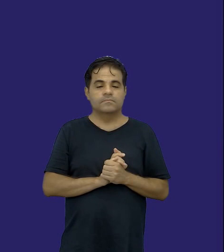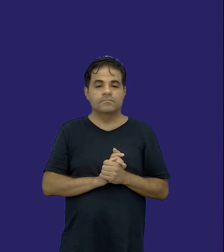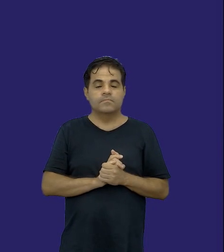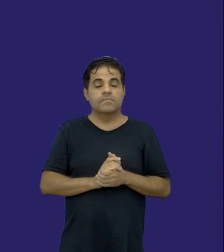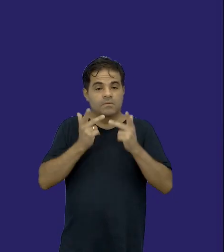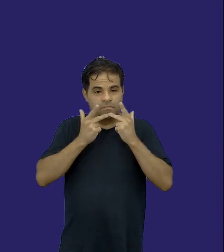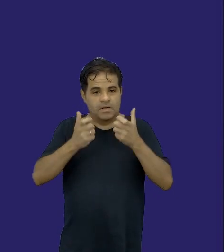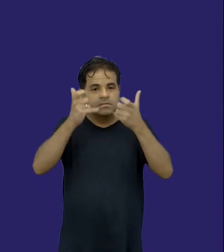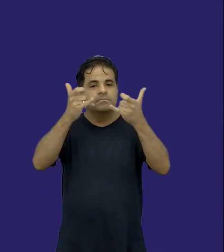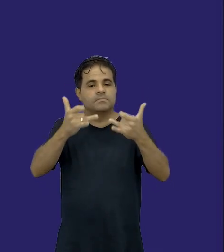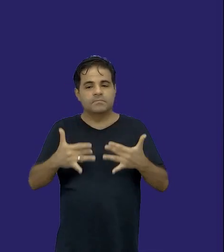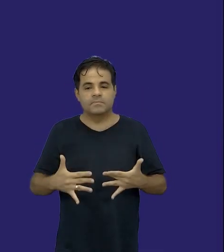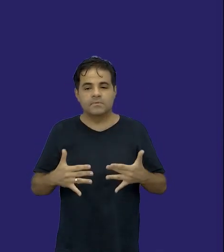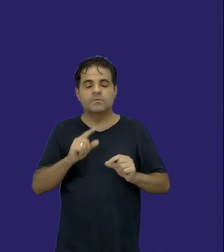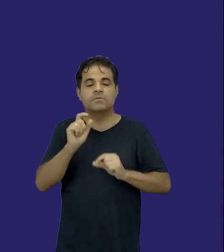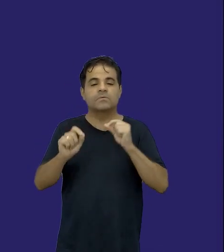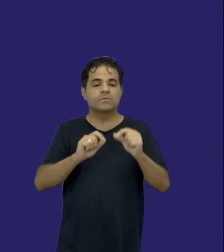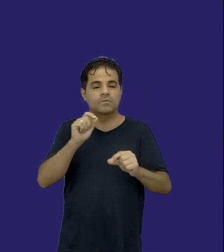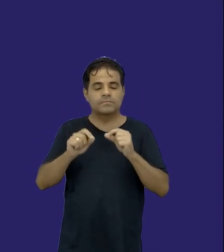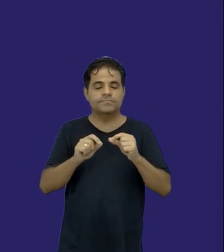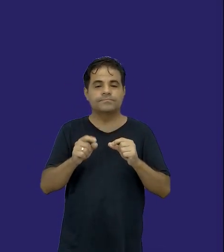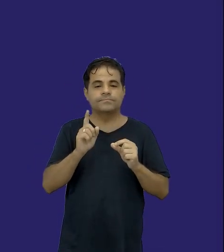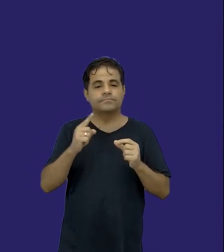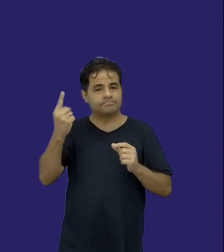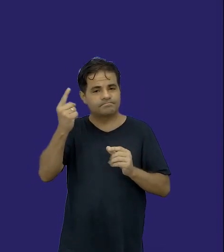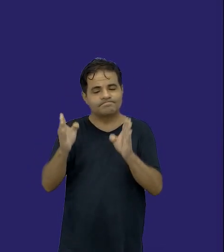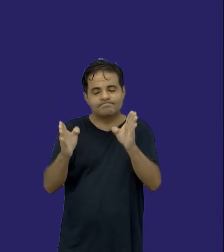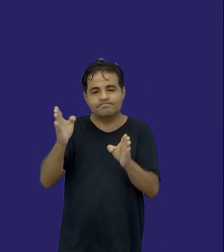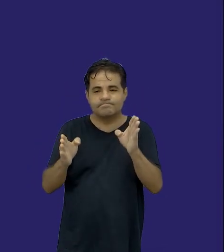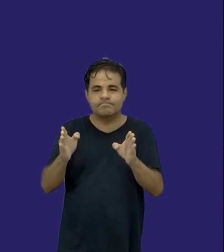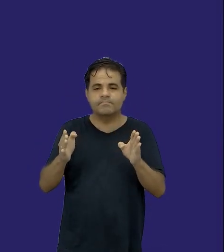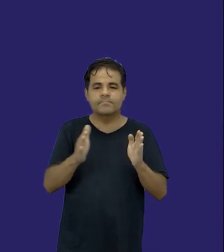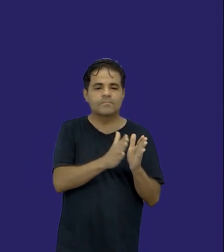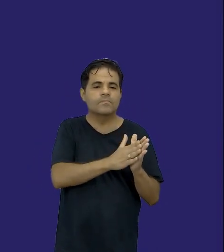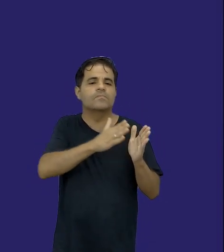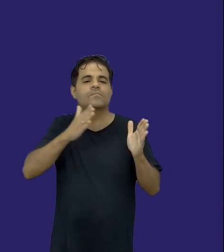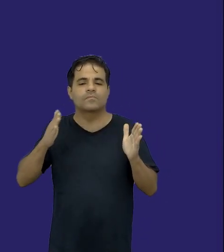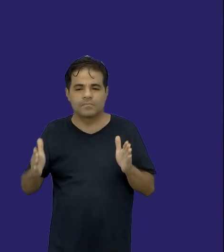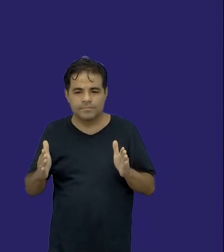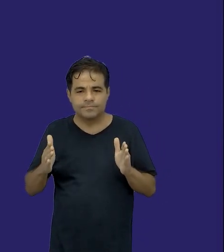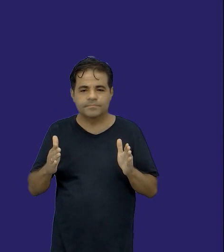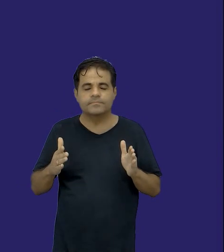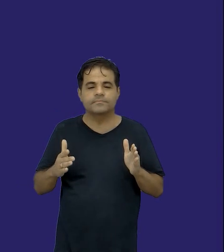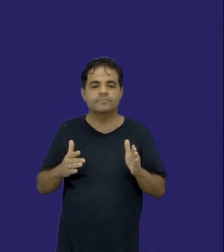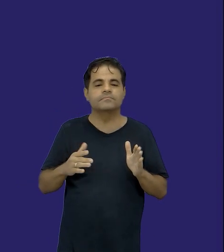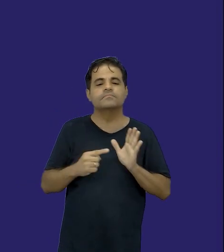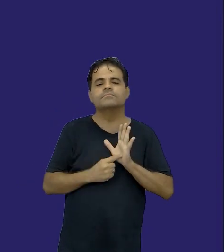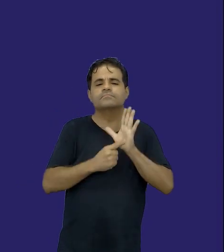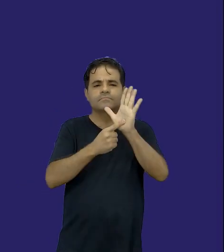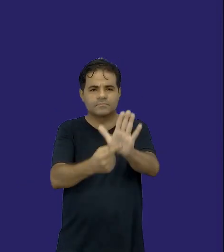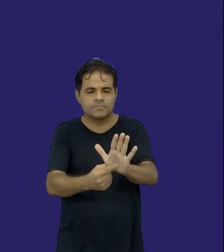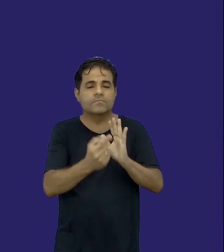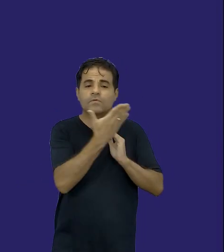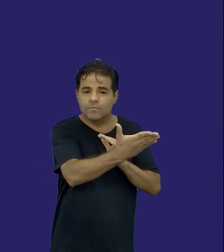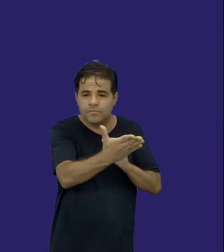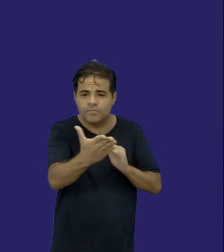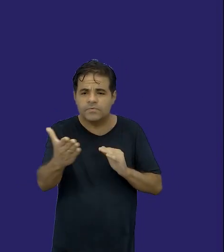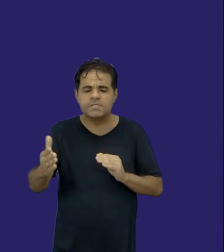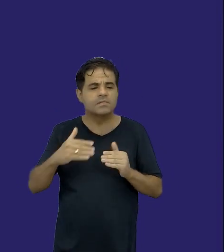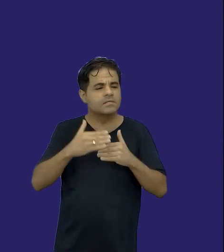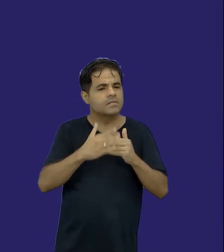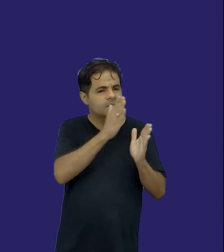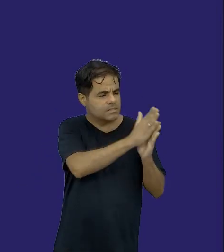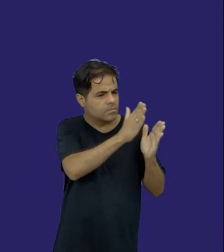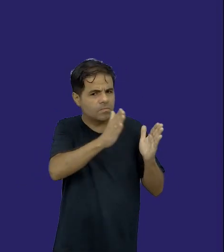Vamos falar um pouquinho, então, sobre o nosso primeiro momento, que vamos apresentar para vocês, então, a sequência